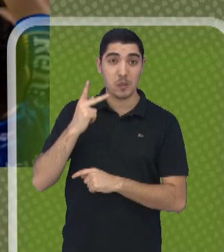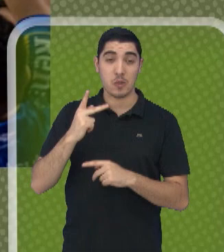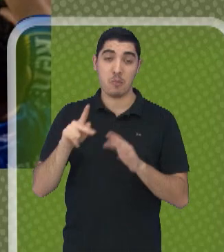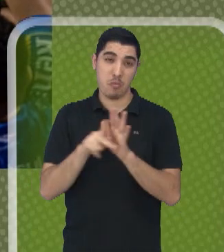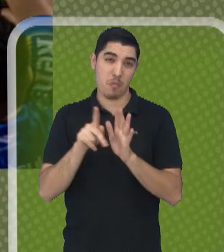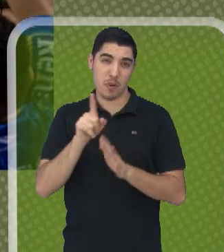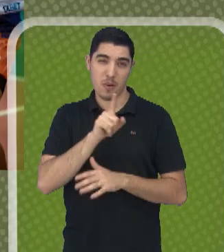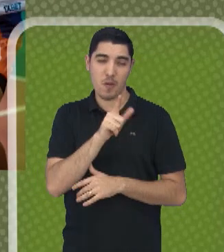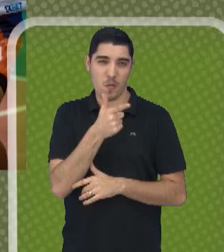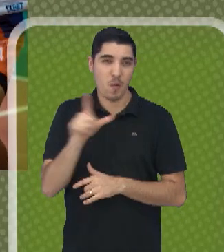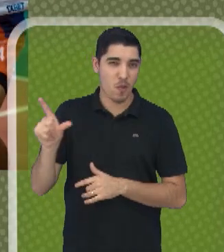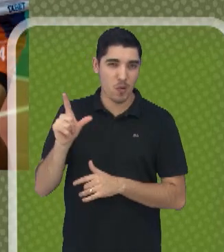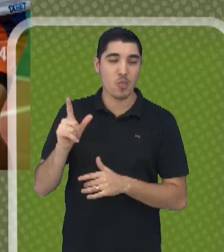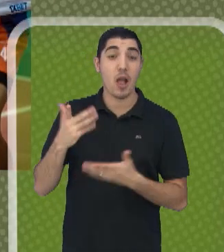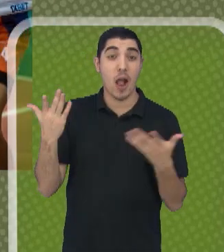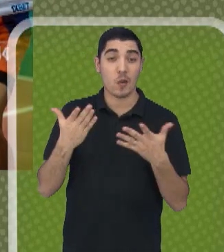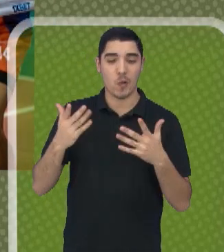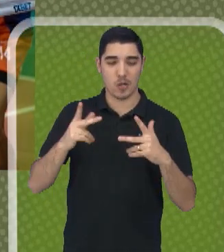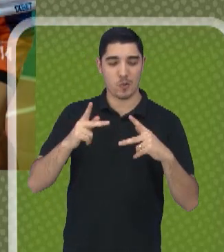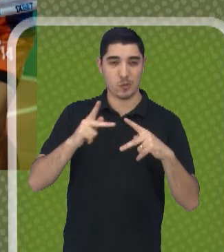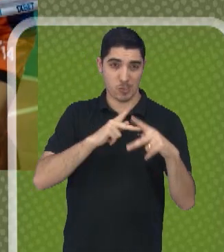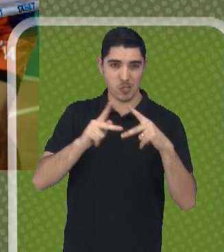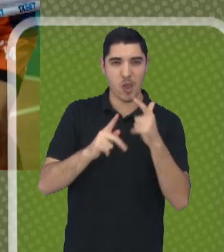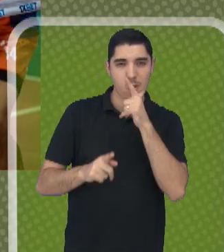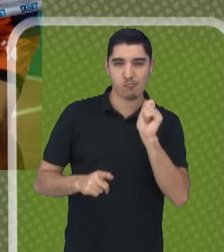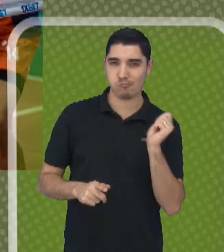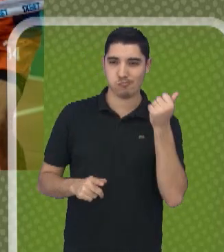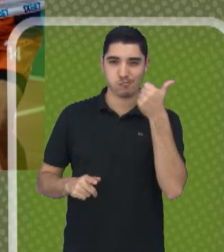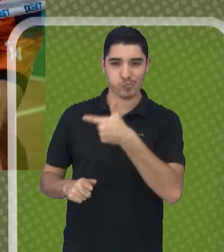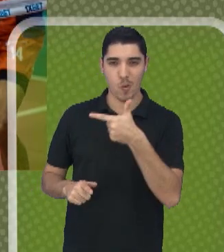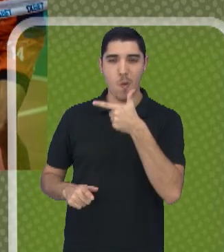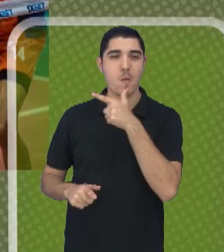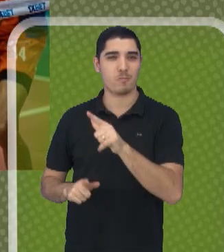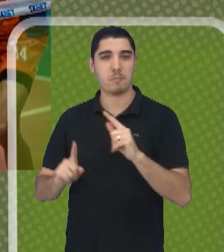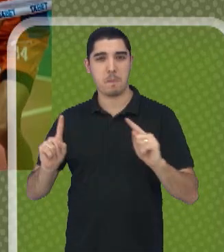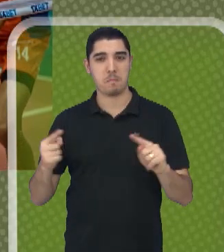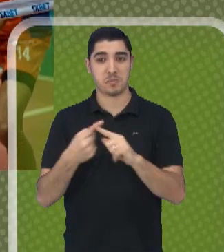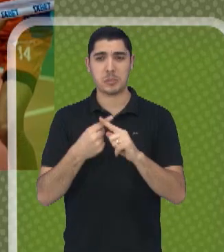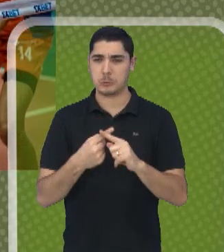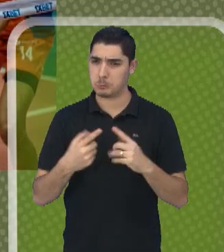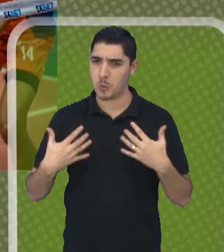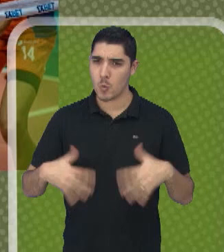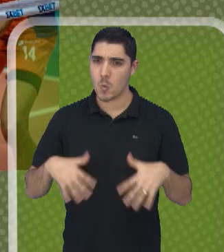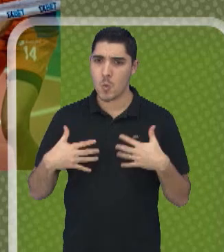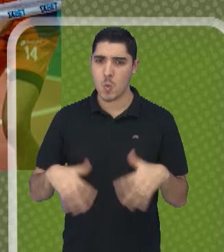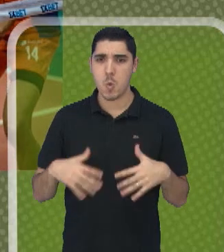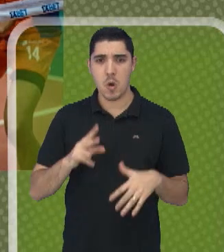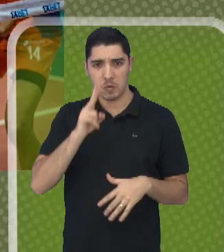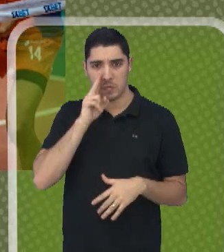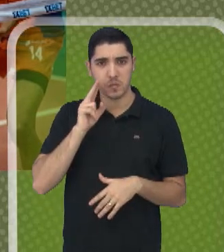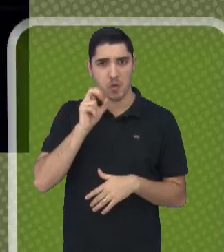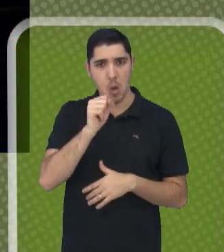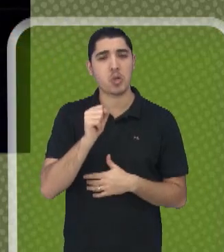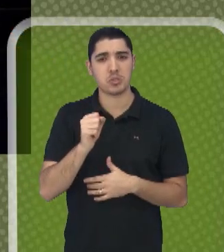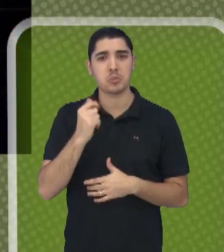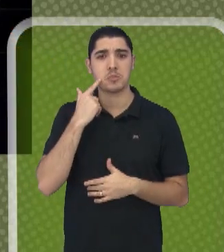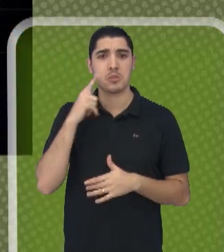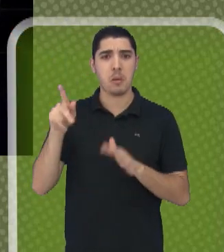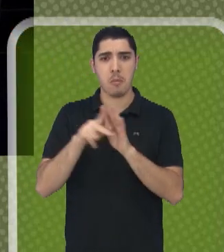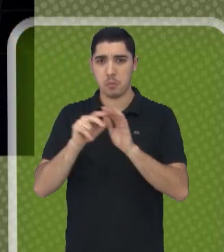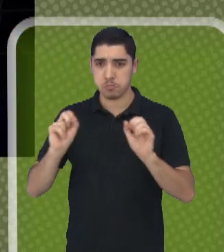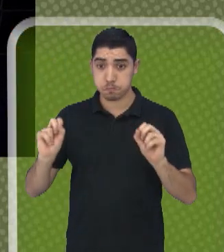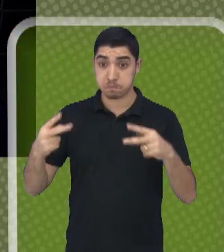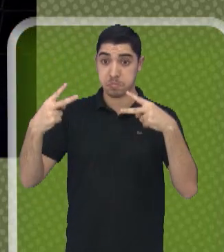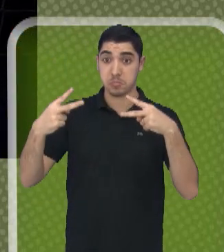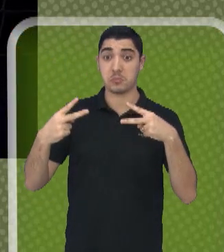José deu o troco, levando a melhor, se classificando para a semifinal. Agora, um baita jogo, né? A gente vê aí uma semifinal inédita para a